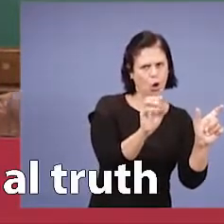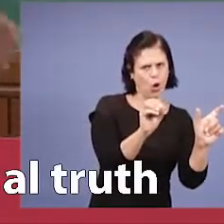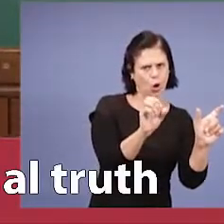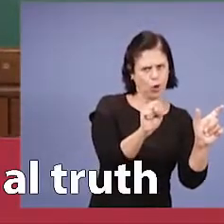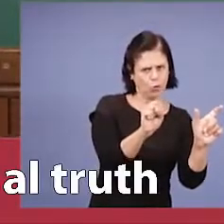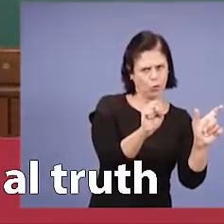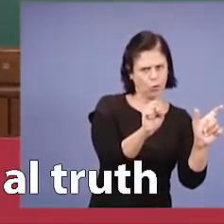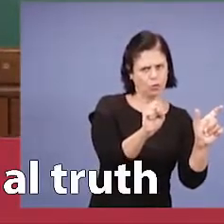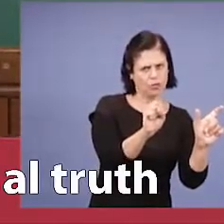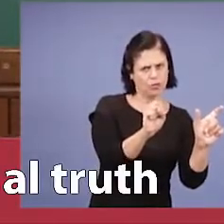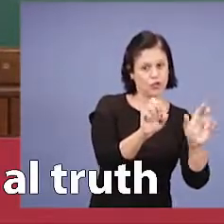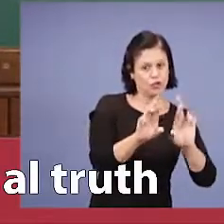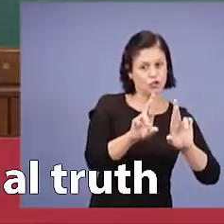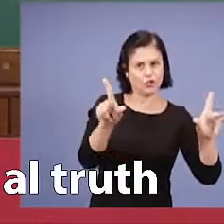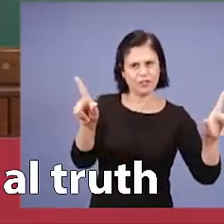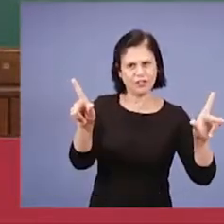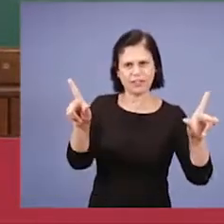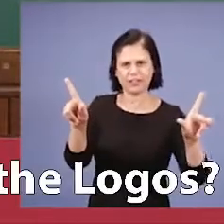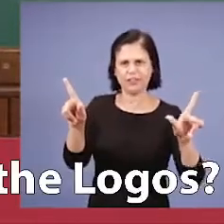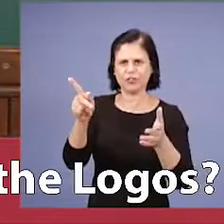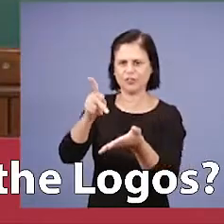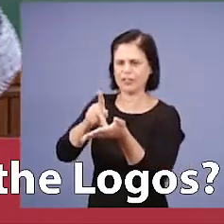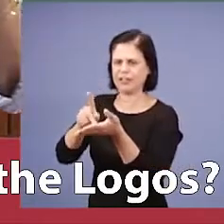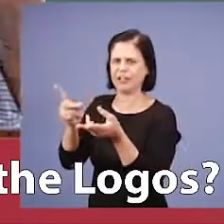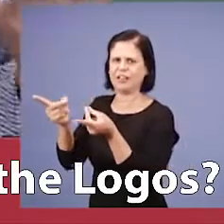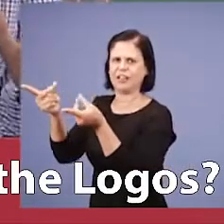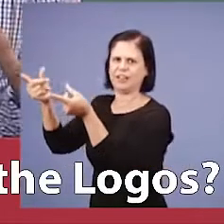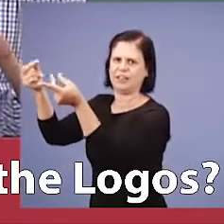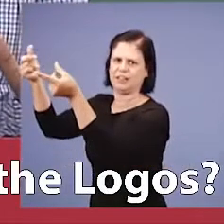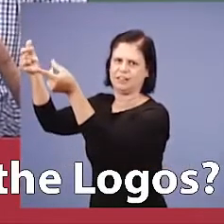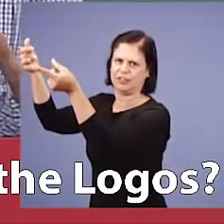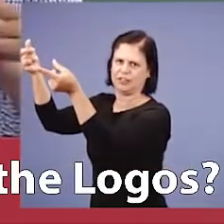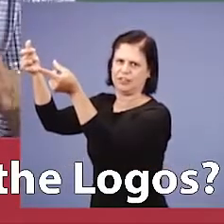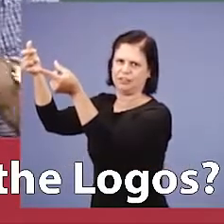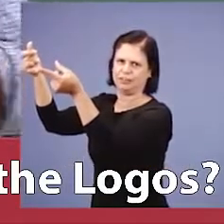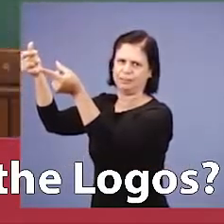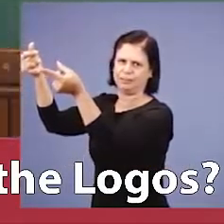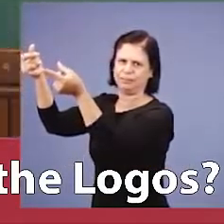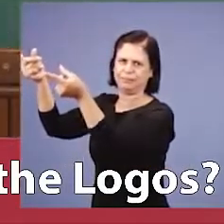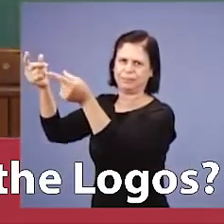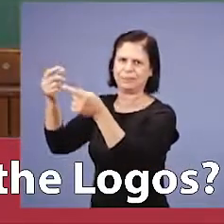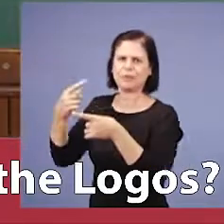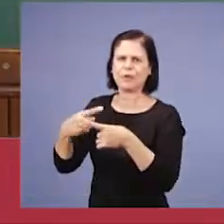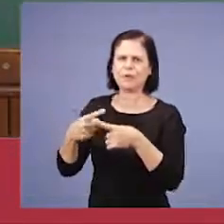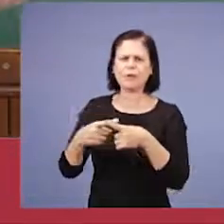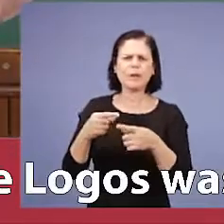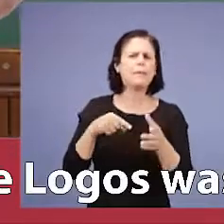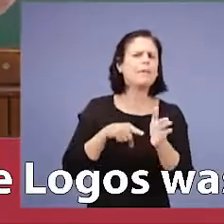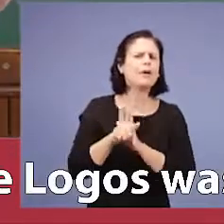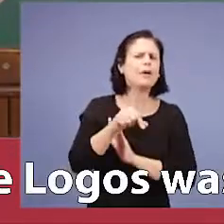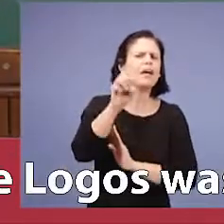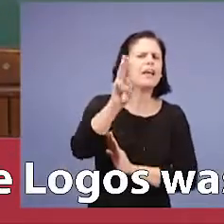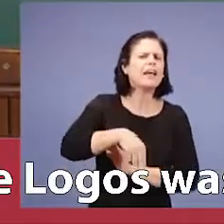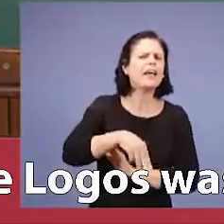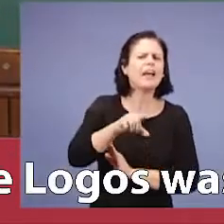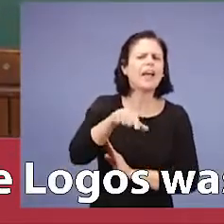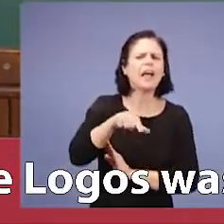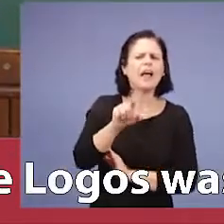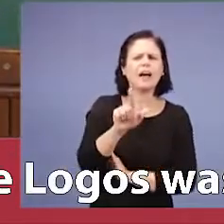verdade é eterna na verdade eterna mas não havia pessoalidade e quem é logo os